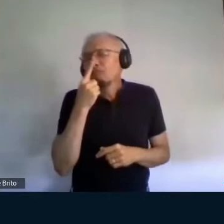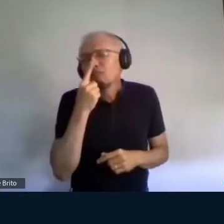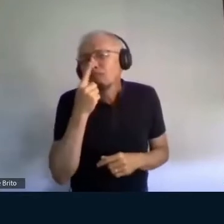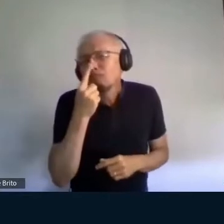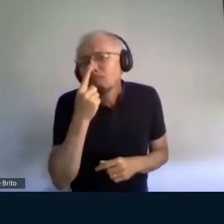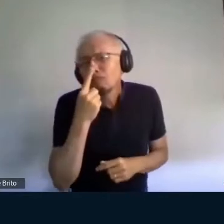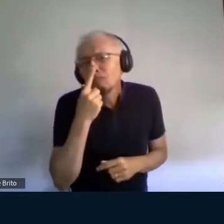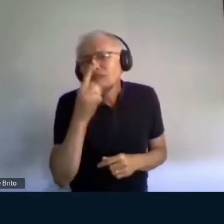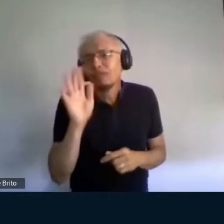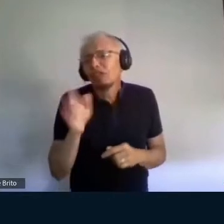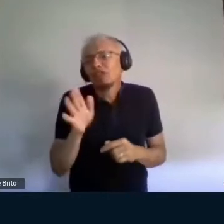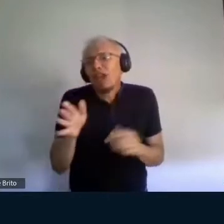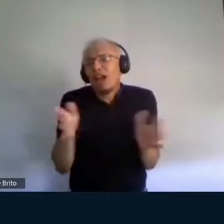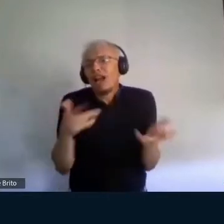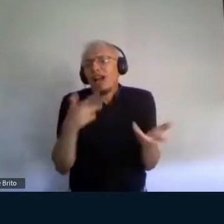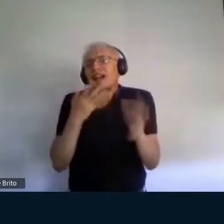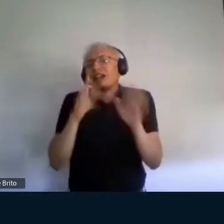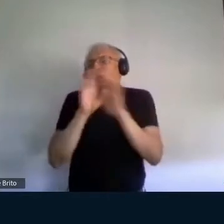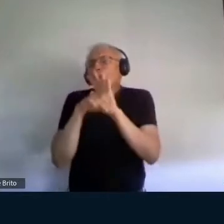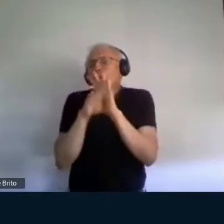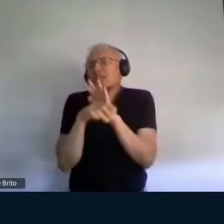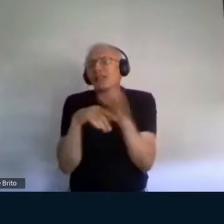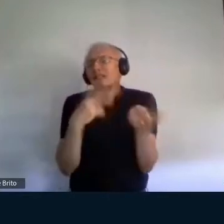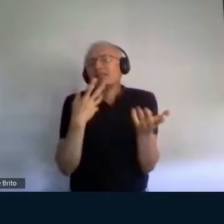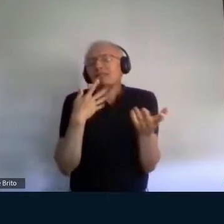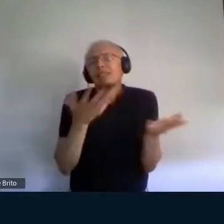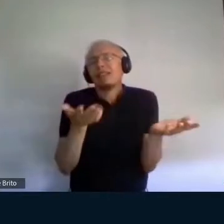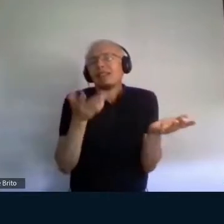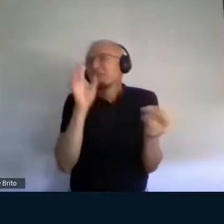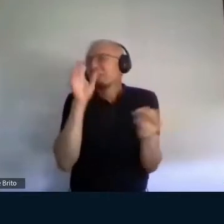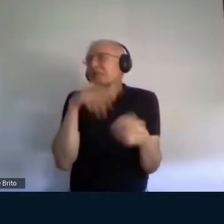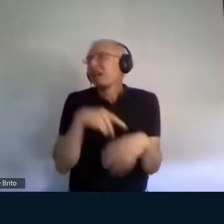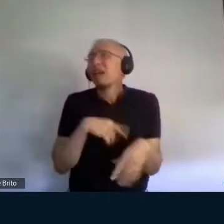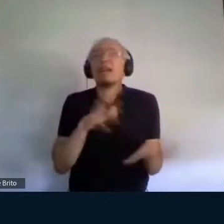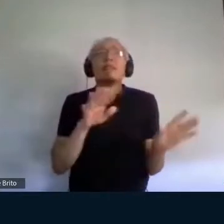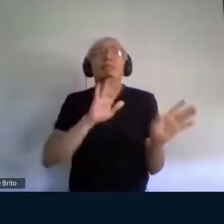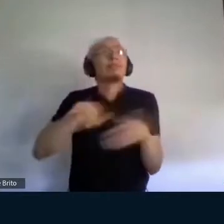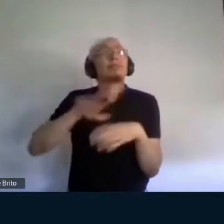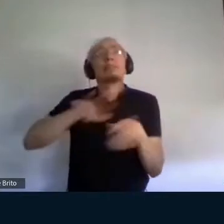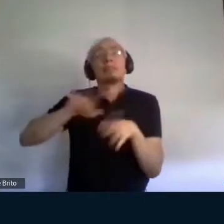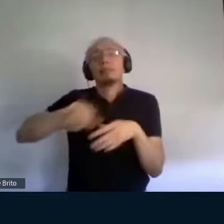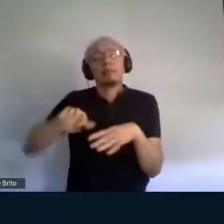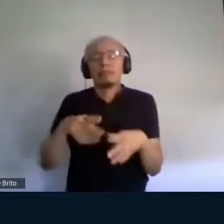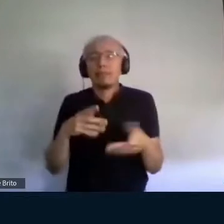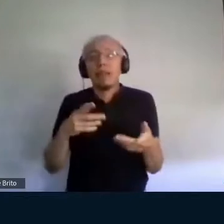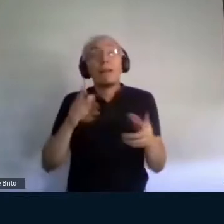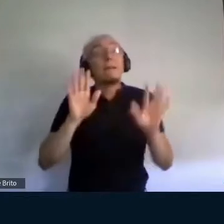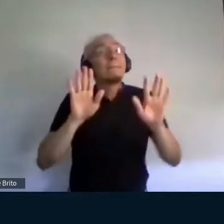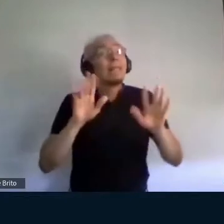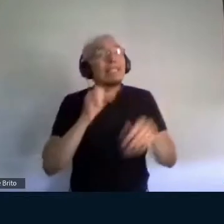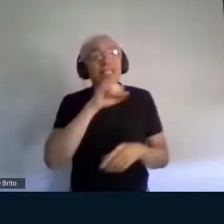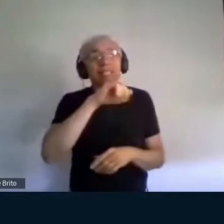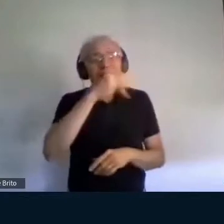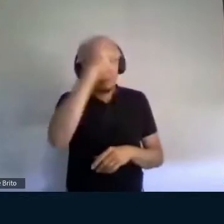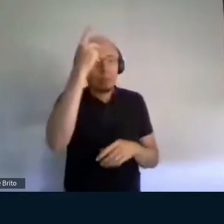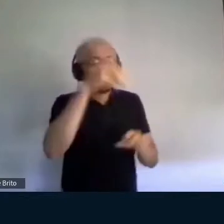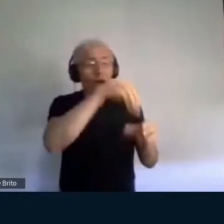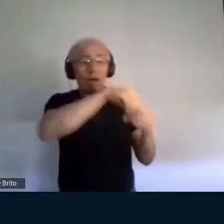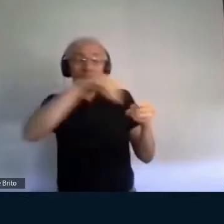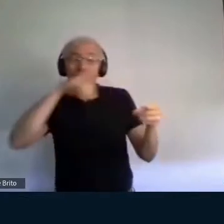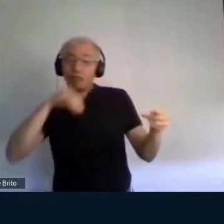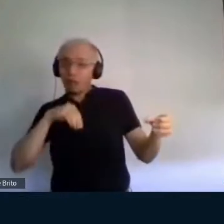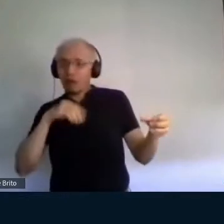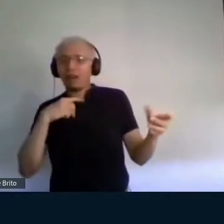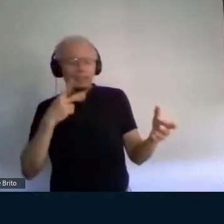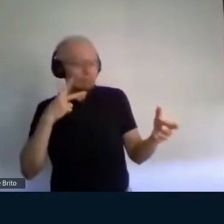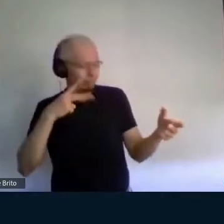com certos conceitos, que vocês acabam não percebendo que, para alguém de fora, e aí que eu digo que eu posso talvez contribuir